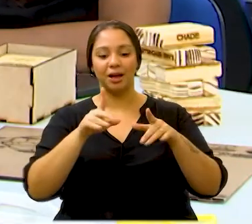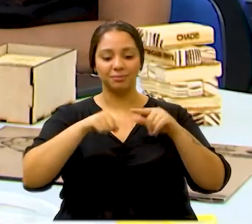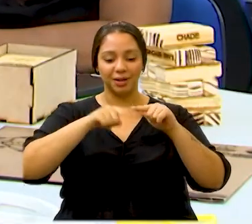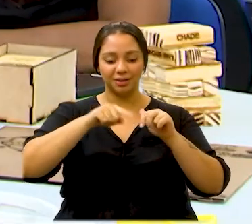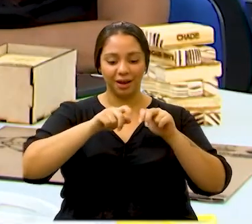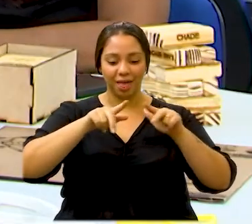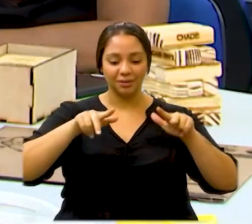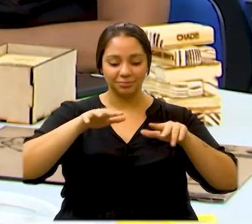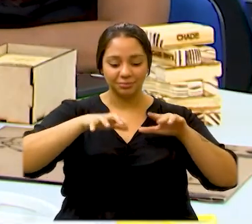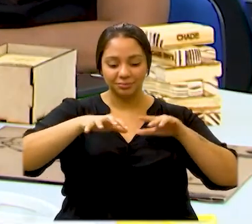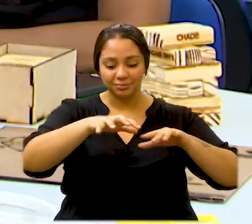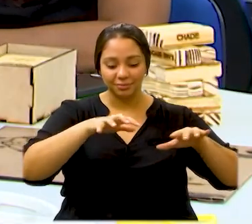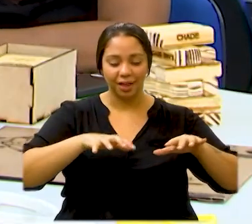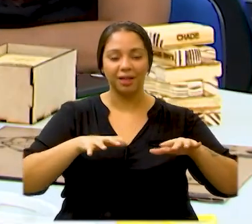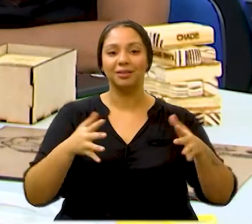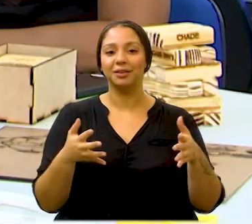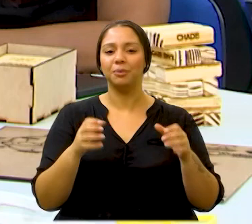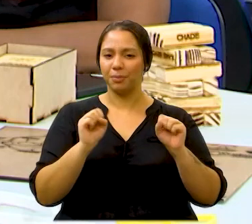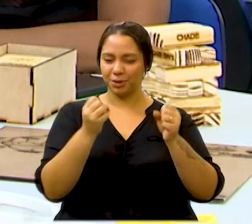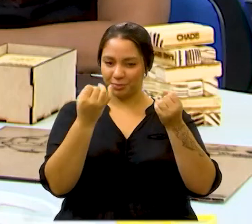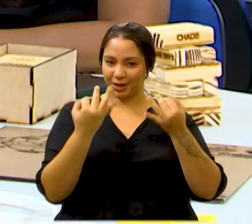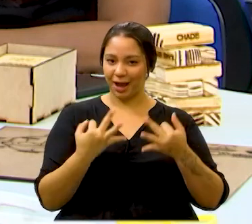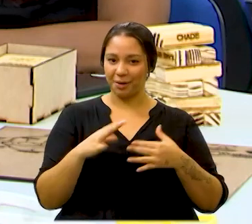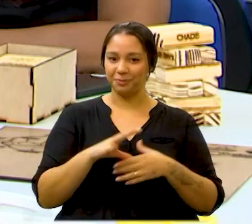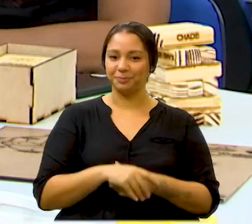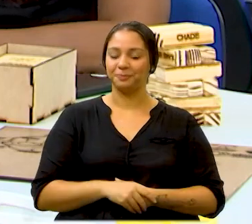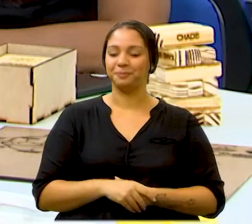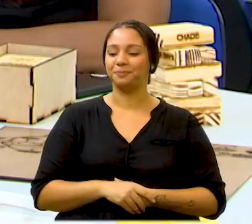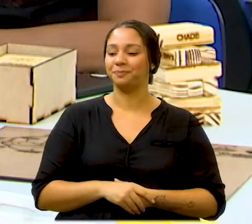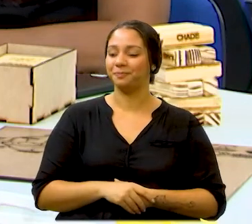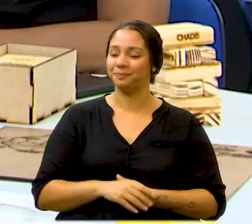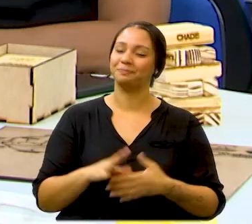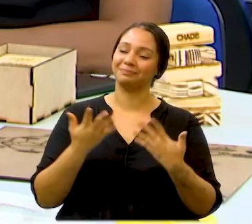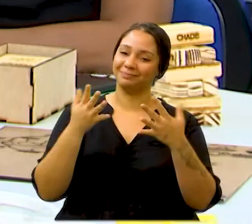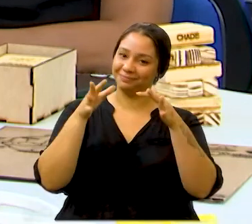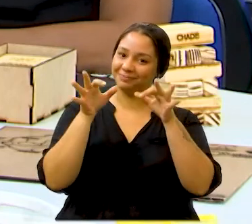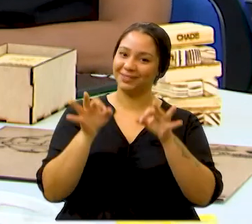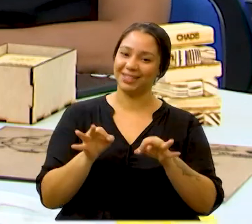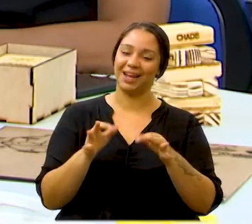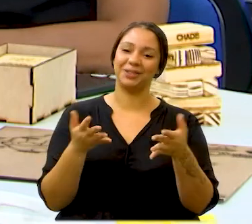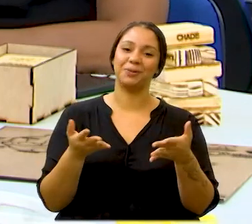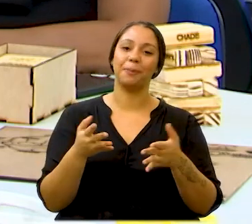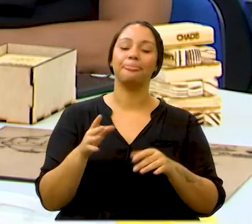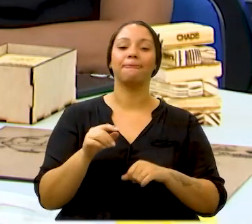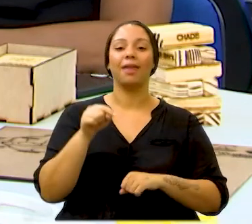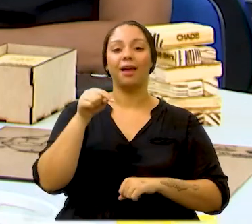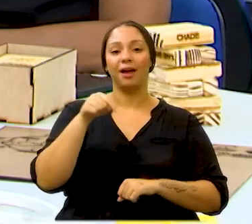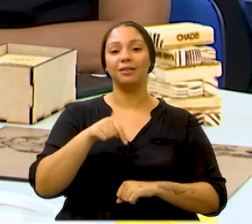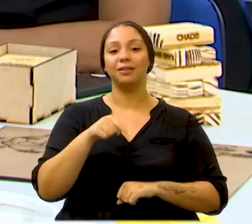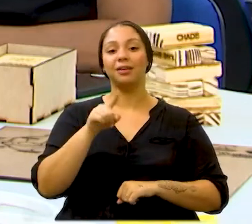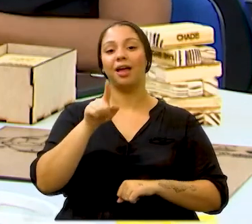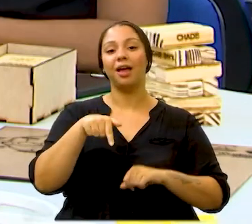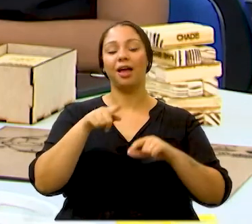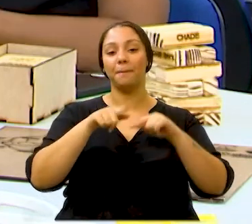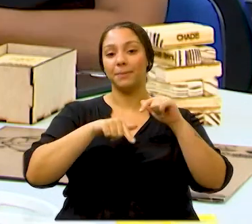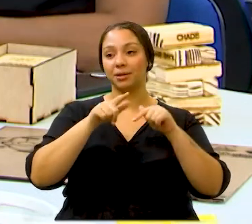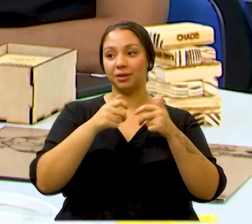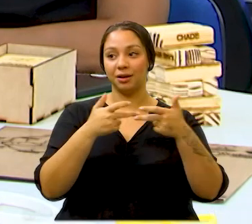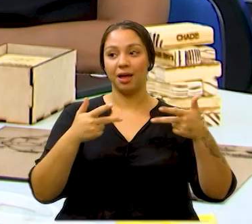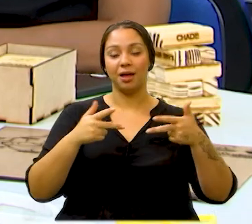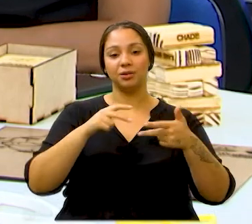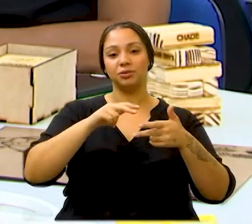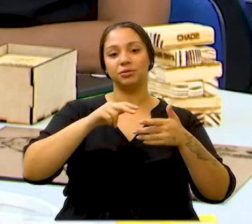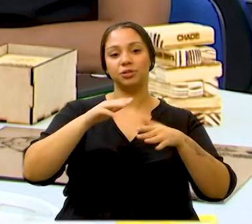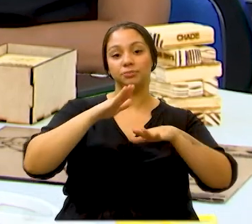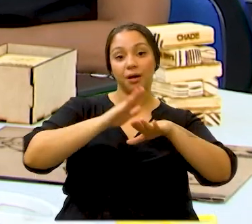isso e tudo mais, tem vários materiais aqui na mesa, conta pra gente, por favor, professora. Tá certo. Bom, aqui, né, são os materiais de